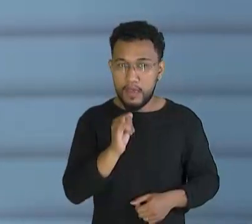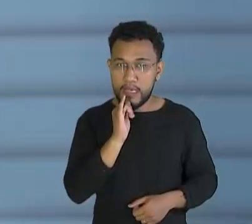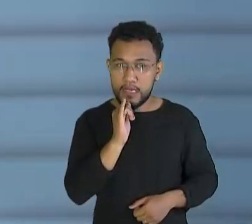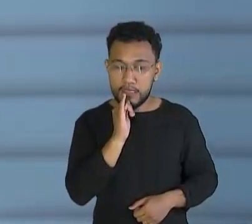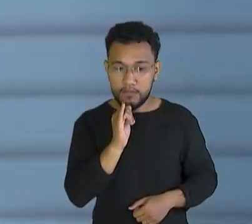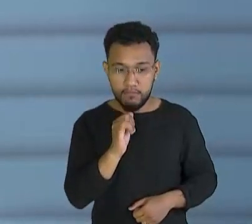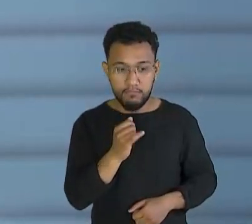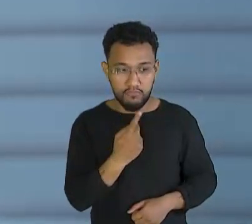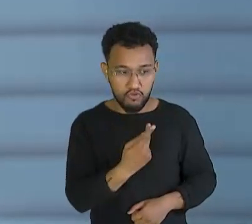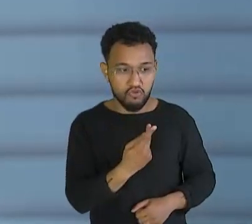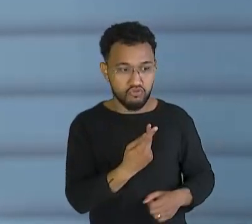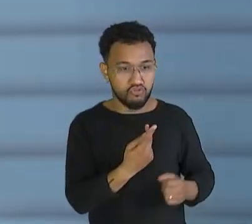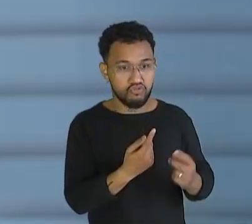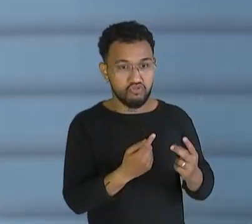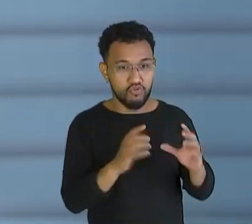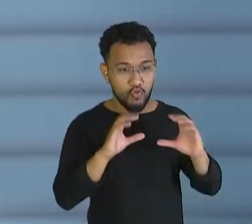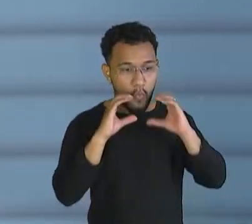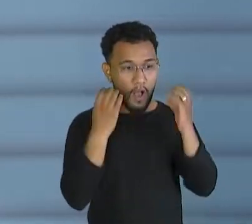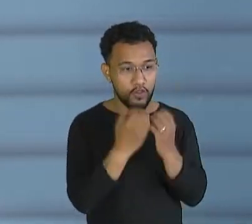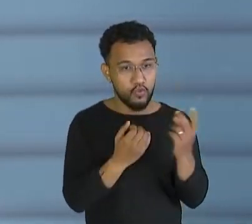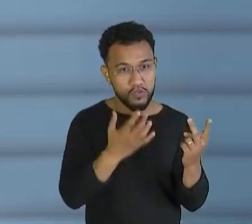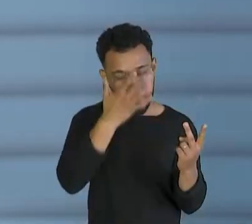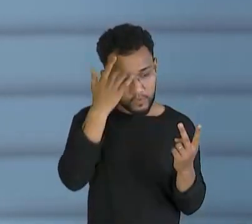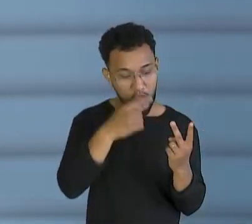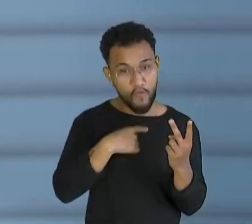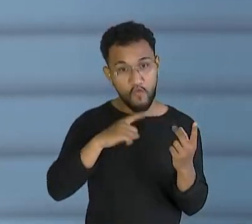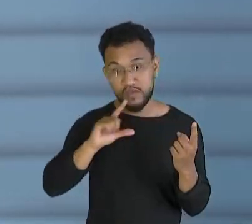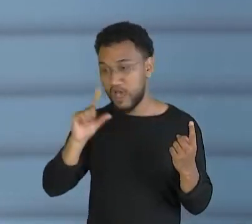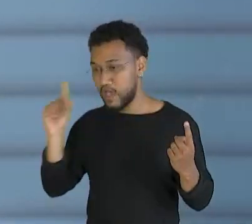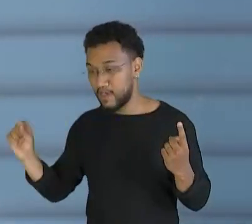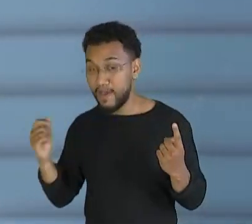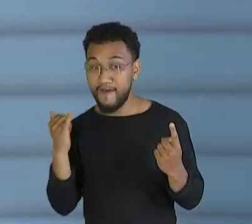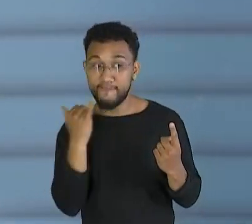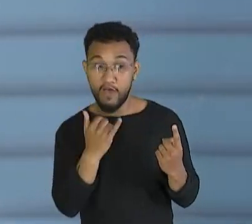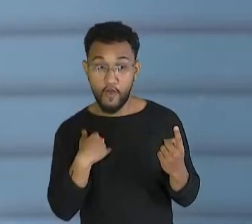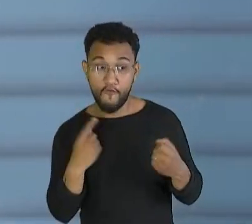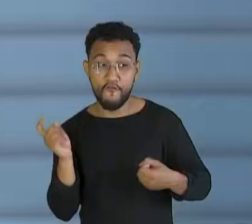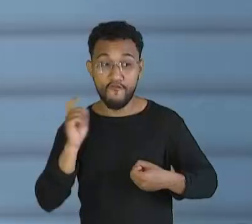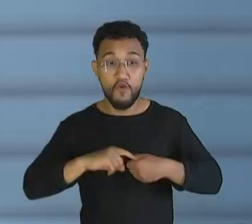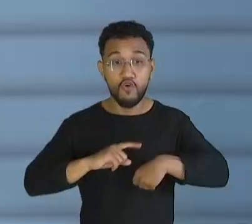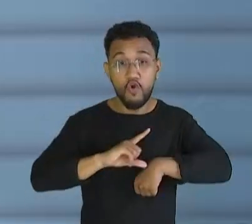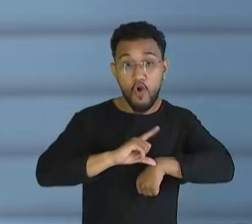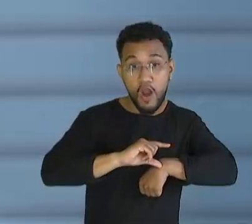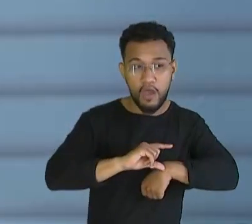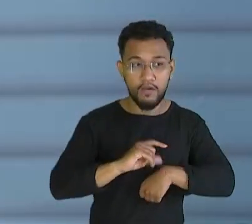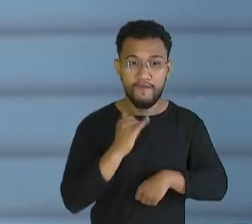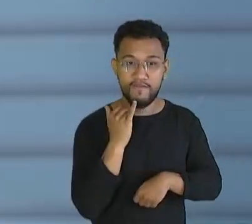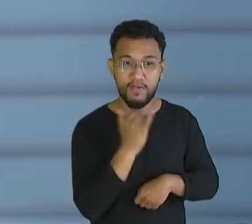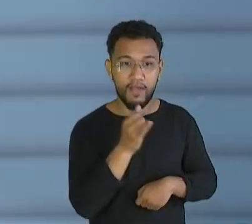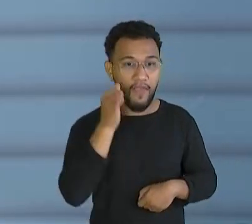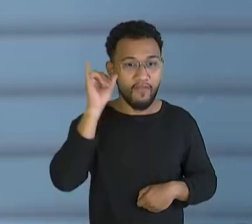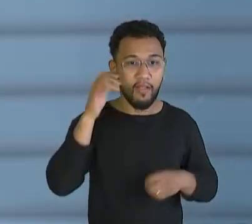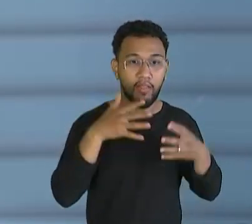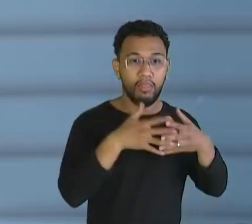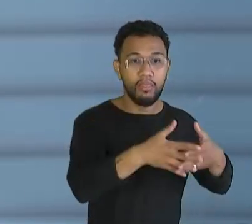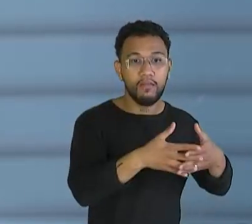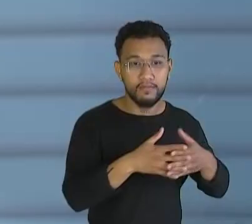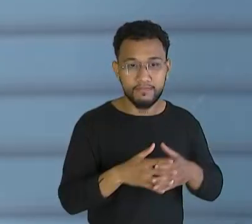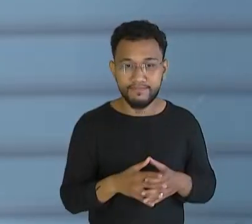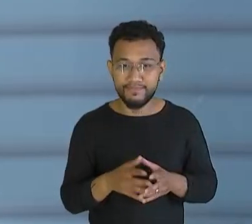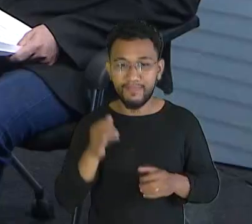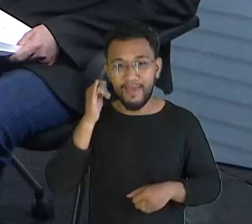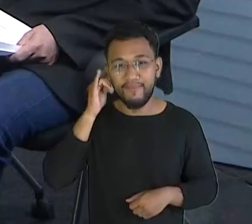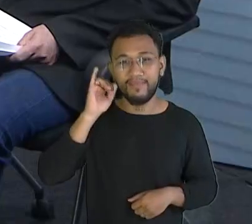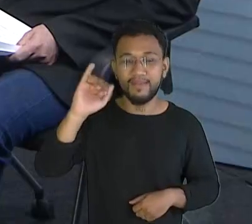incomodar ele. Então, tem essas regrinhas. Mas funciona como uma casa comum, assim, cada um tem a liberdade. O cara não pode chegar às 10 horas da noite e